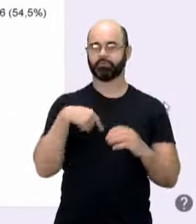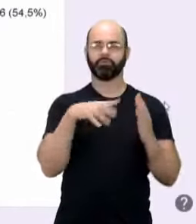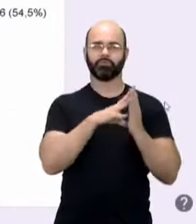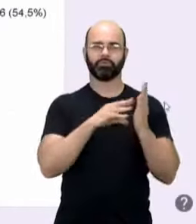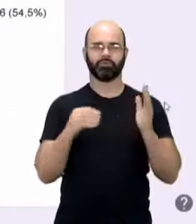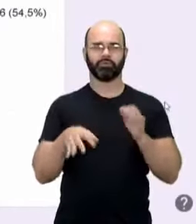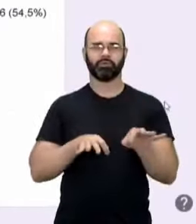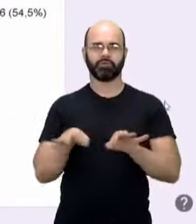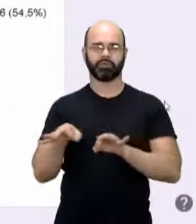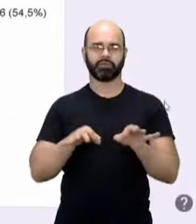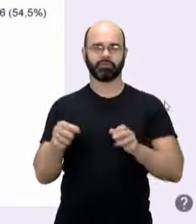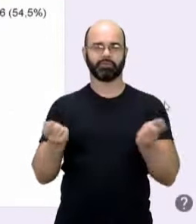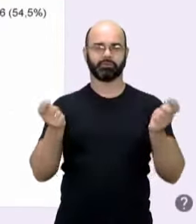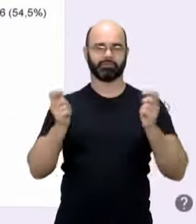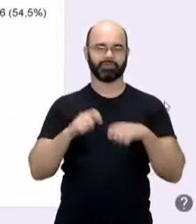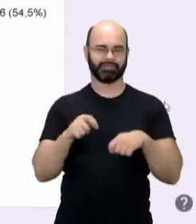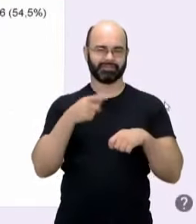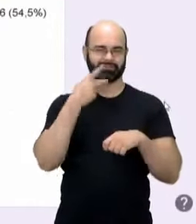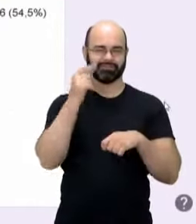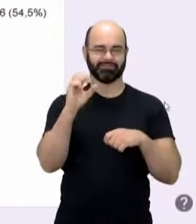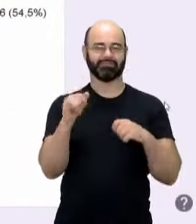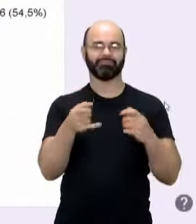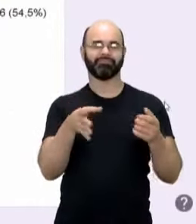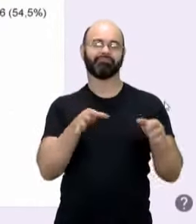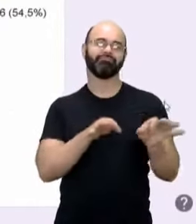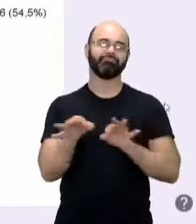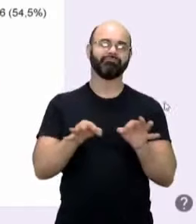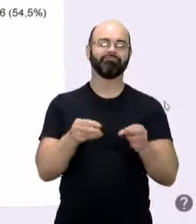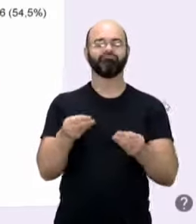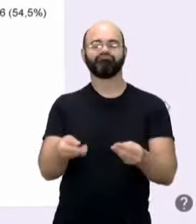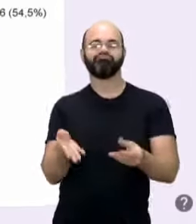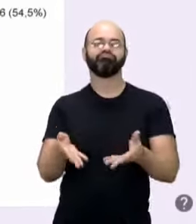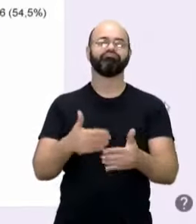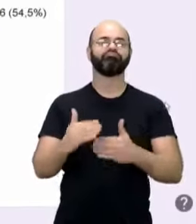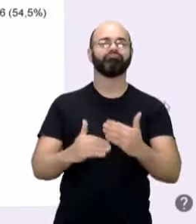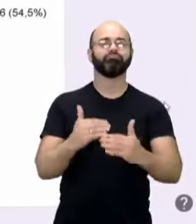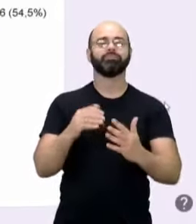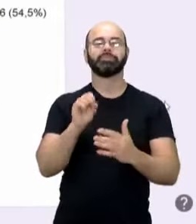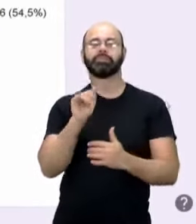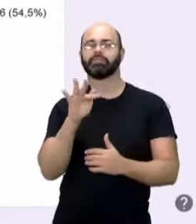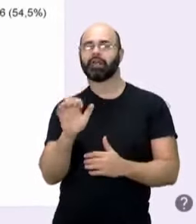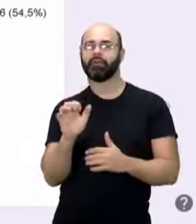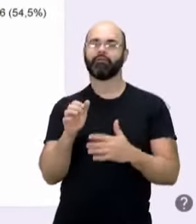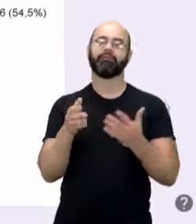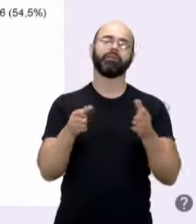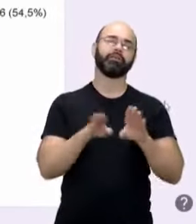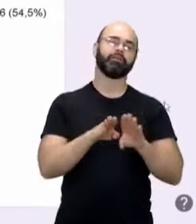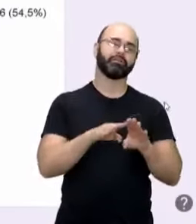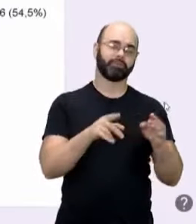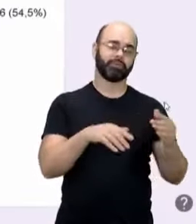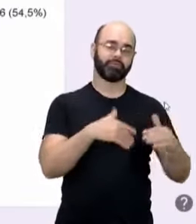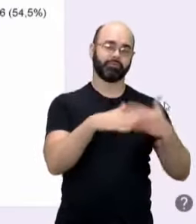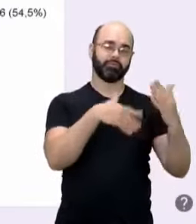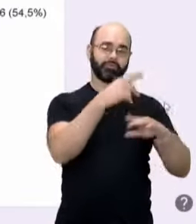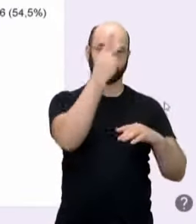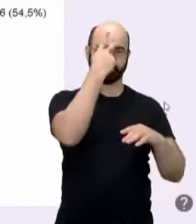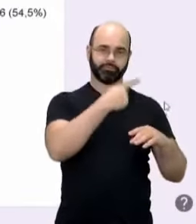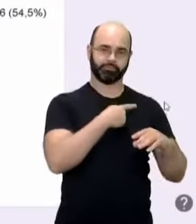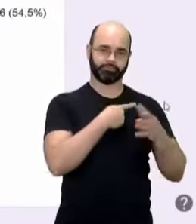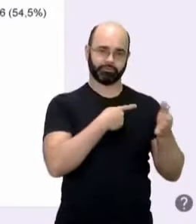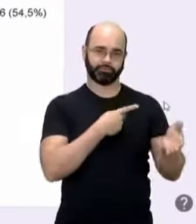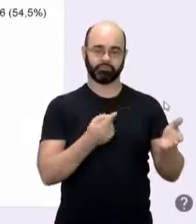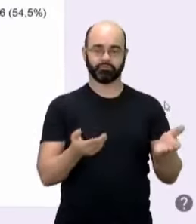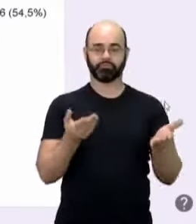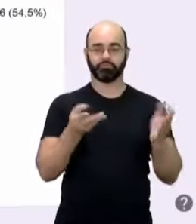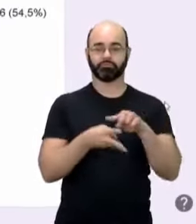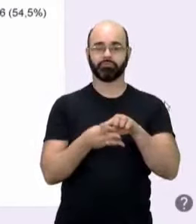competências, trazendo essa definição de como é que ele foi organizado, quais são, do SAFE e do plano de desenvolvimento pessoal, são os 3